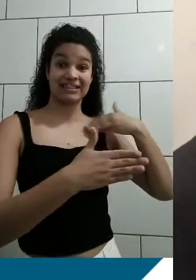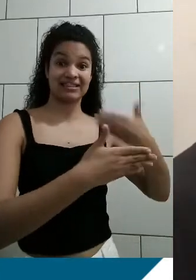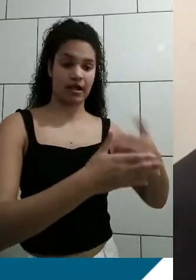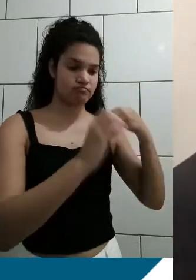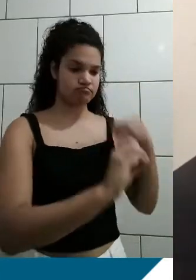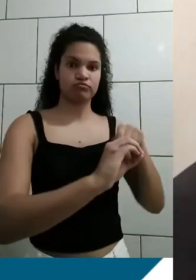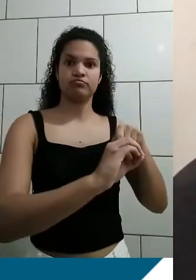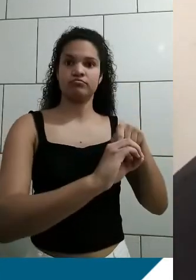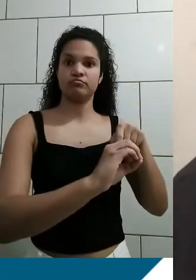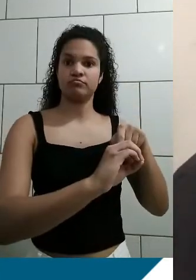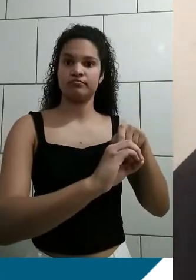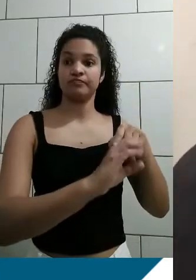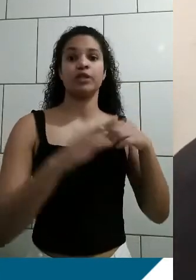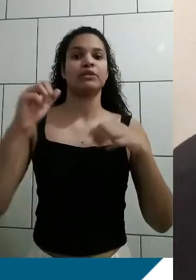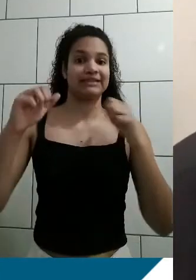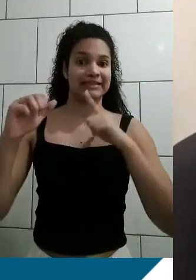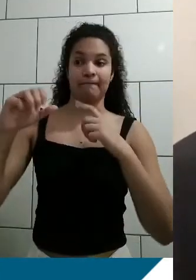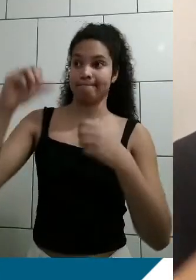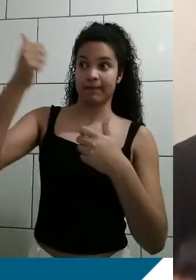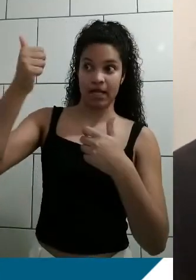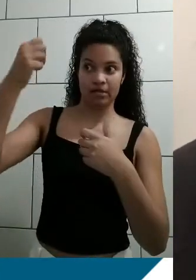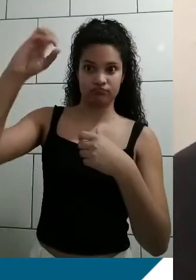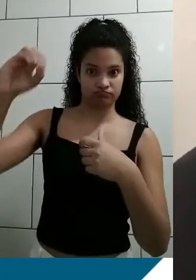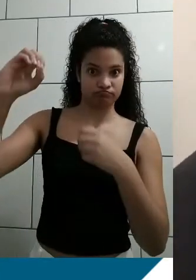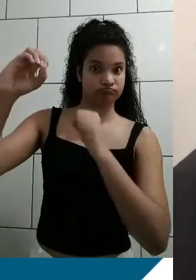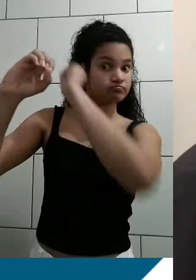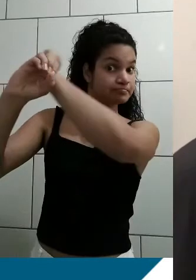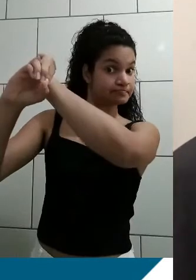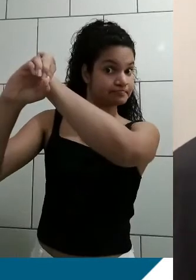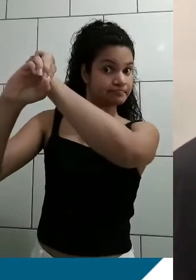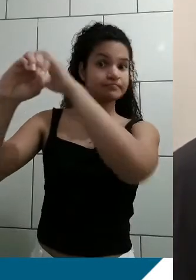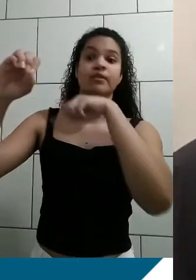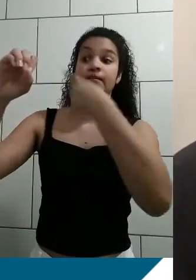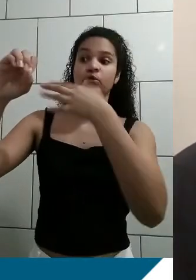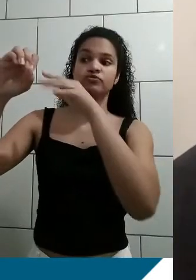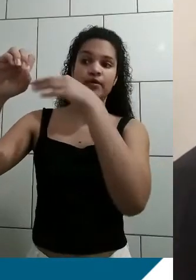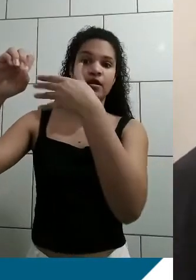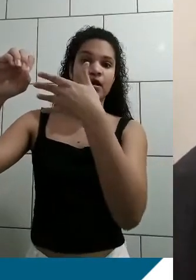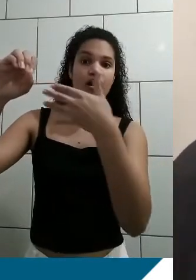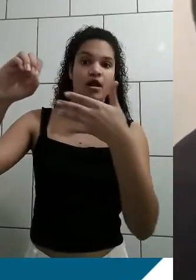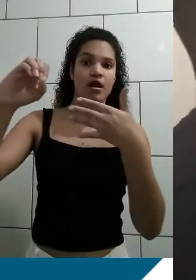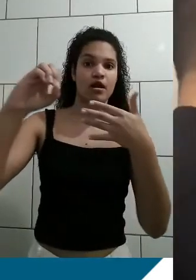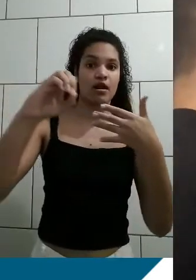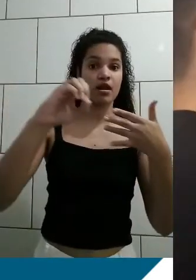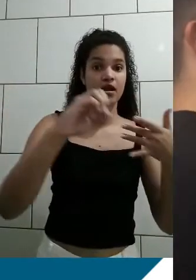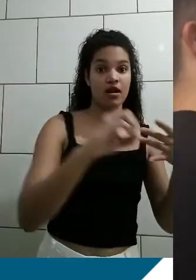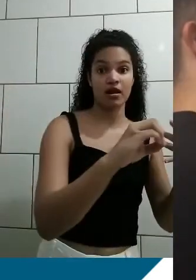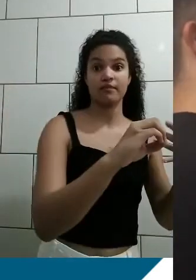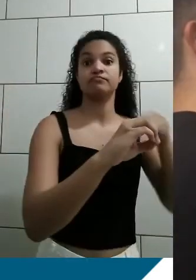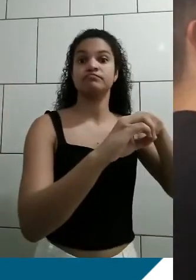está justamente numa altura igual a 0, ou seja, ele está no meu nível de referência, ele está no meu solo, só que aqui ele possui uma velocidade. Então, repare